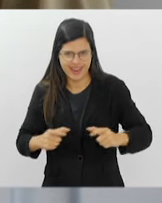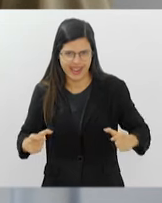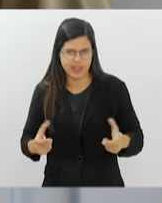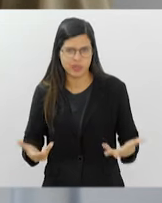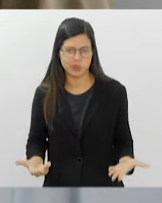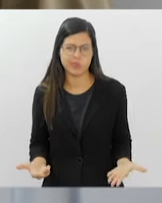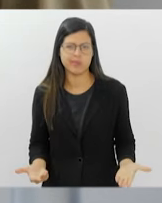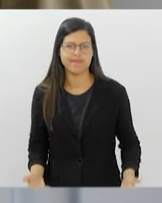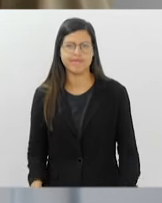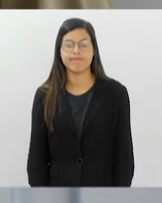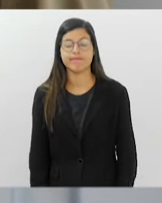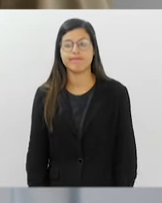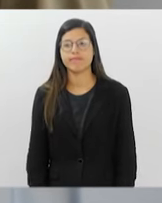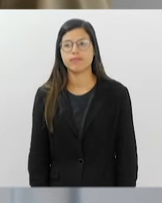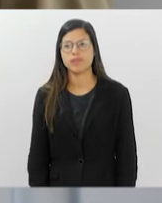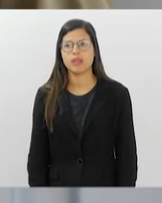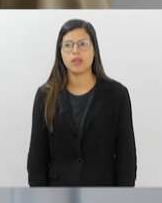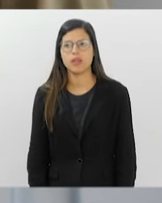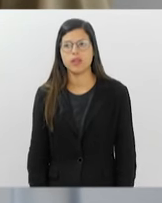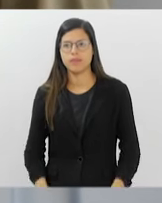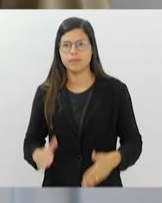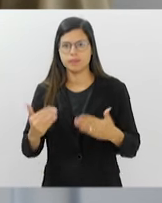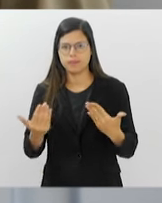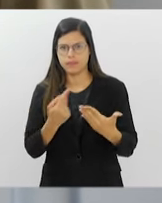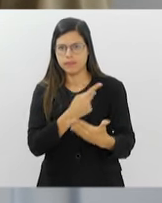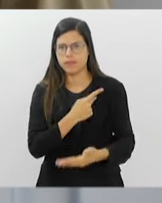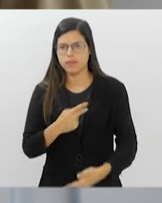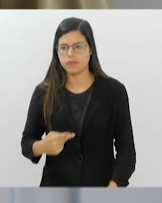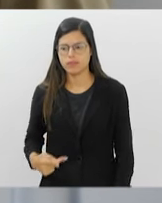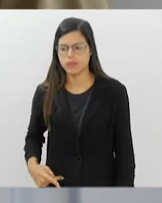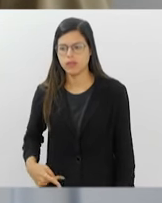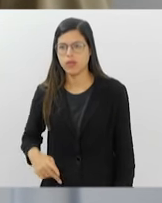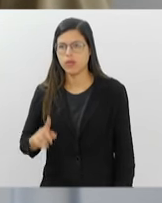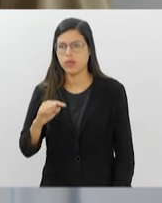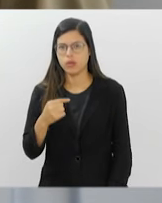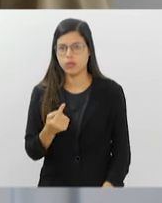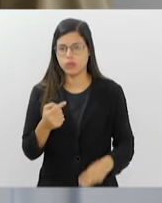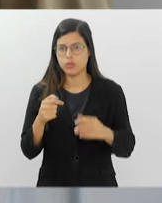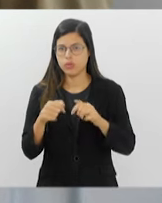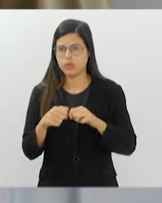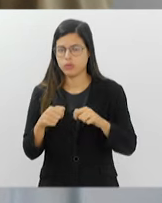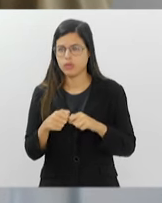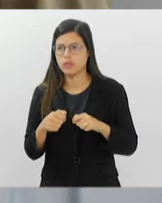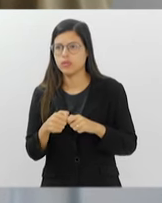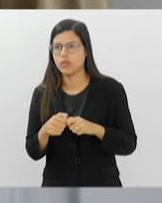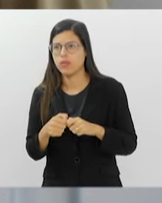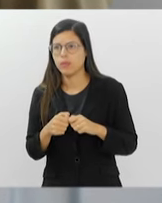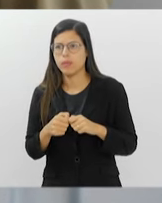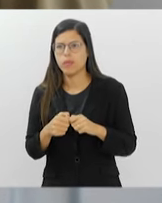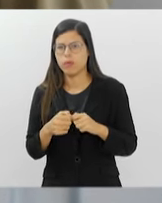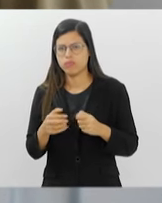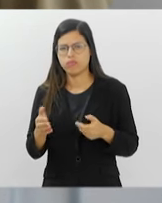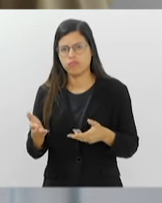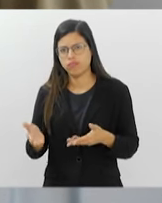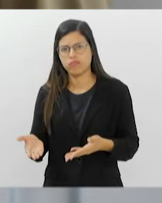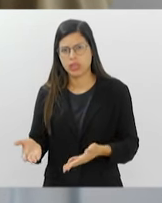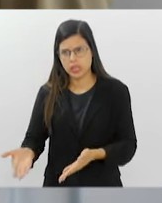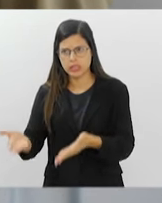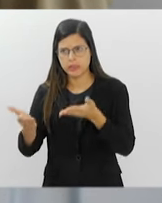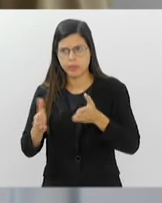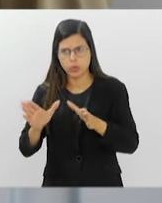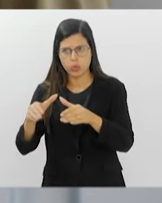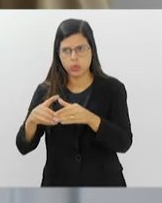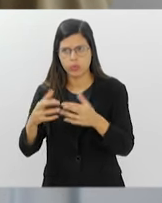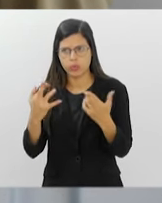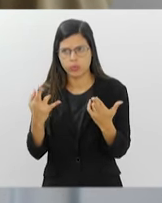então Presidente eh nós fizemos eu recebi lá a equipe do rocken Rio acho que aproximadamente